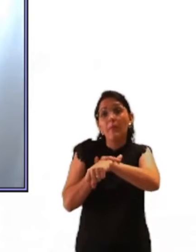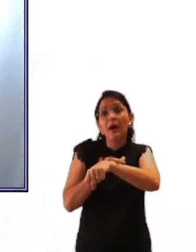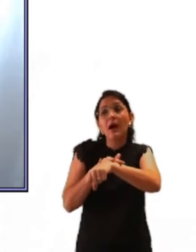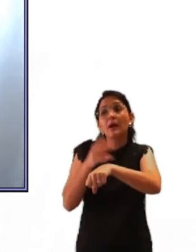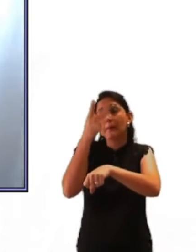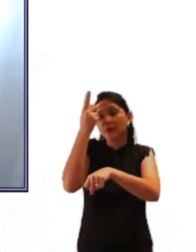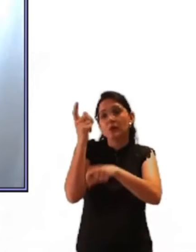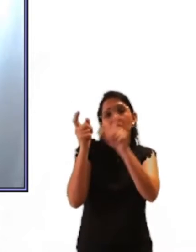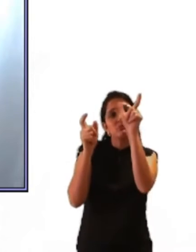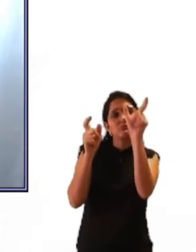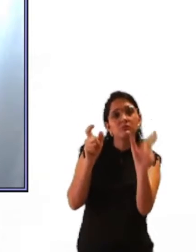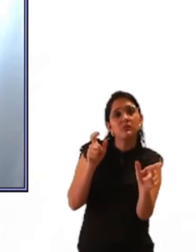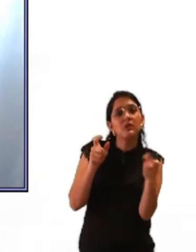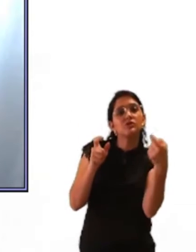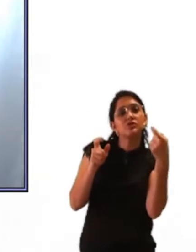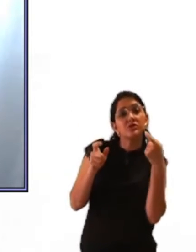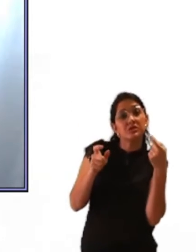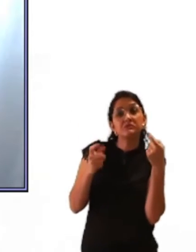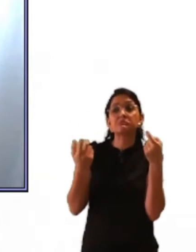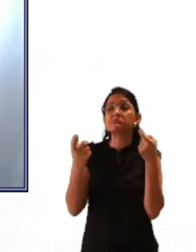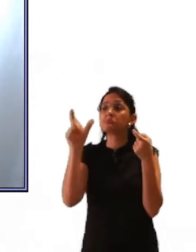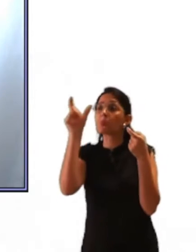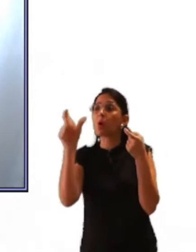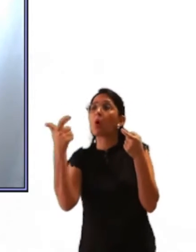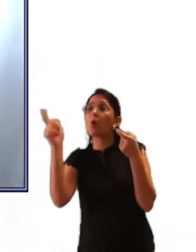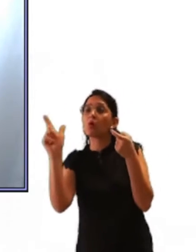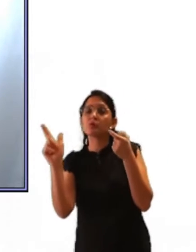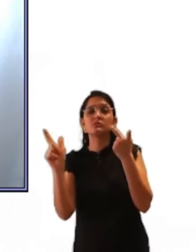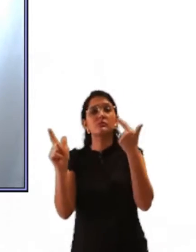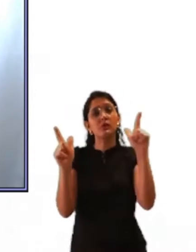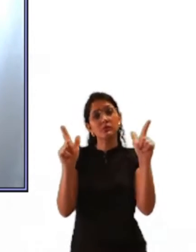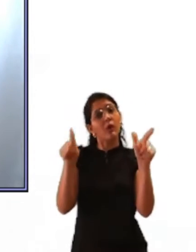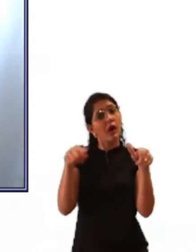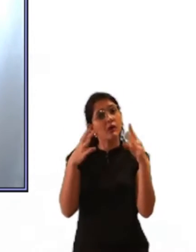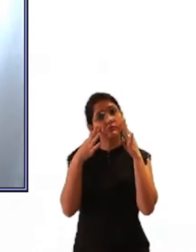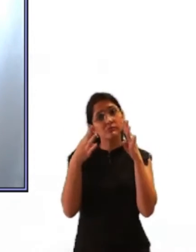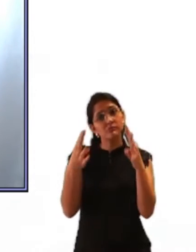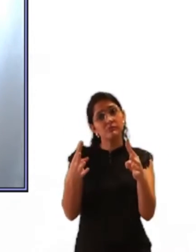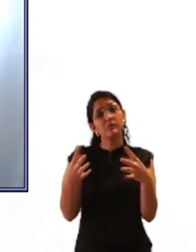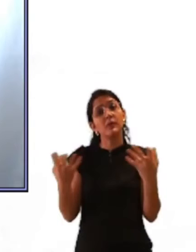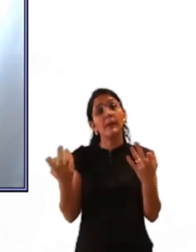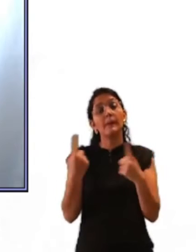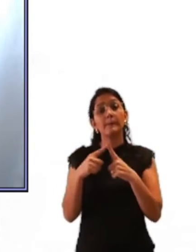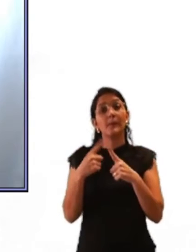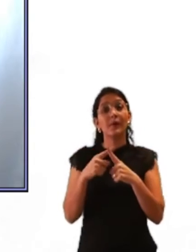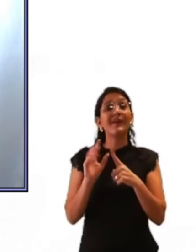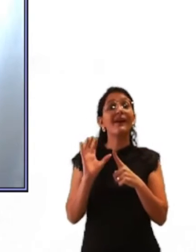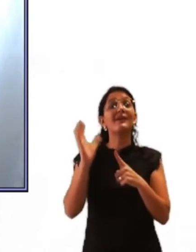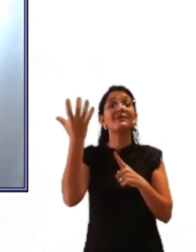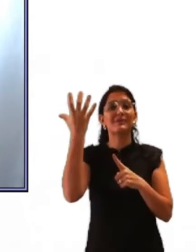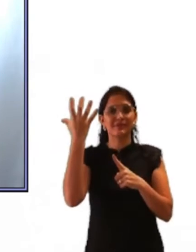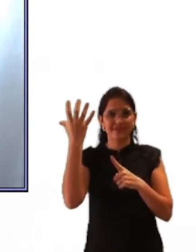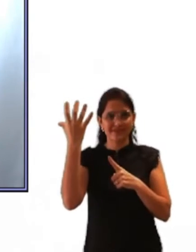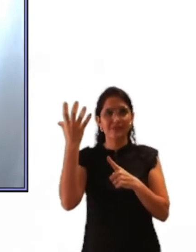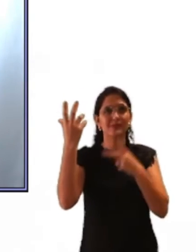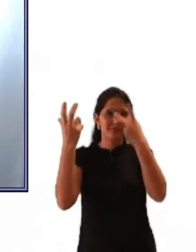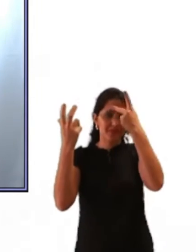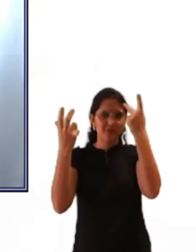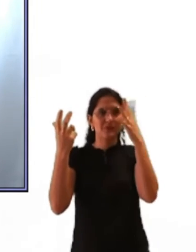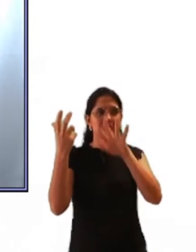uma pessoa pode ser X, para outra pode ser Y. E é interessante porque teve um caso que ficou